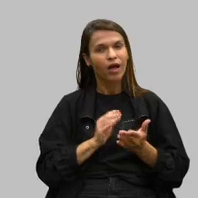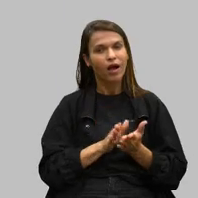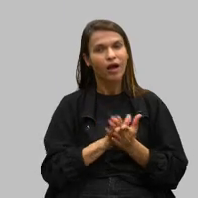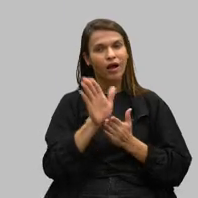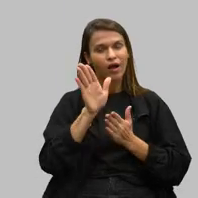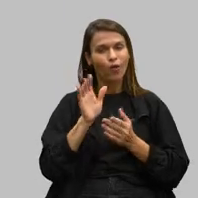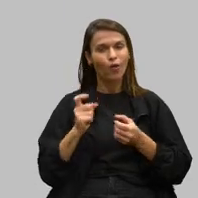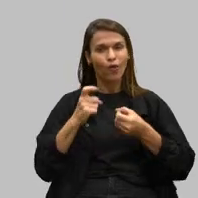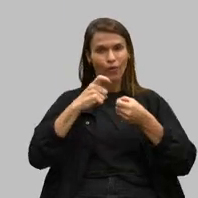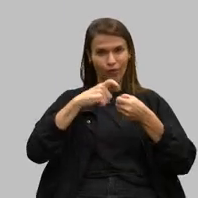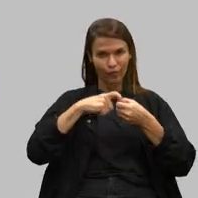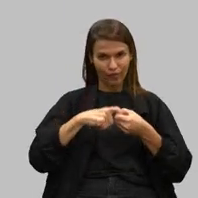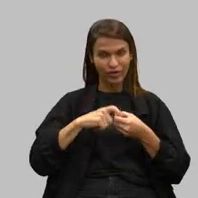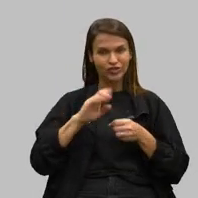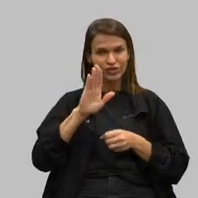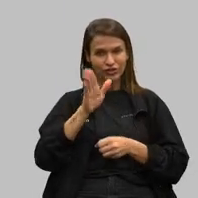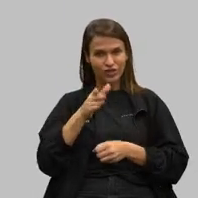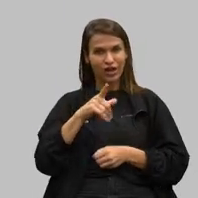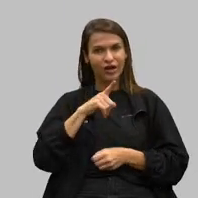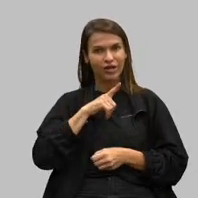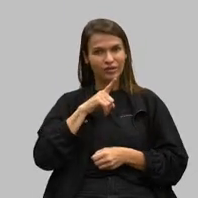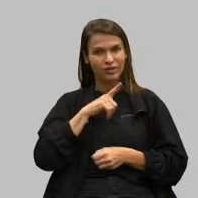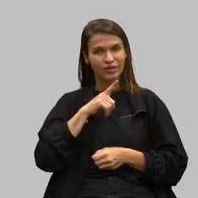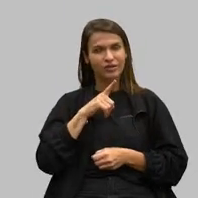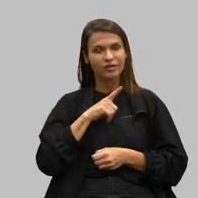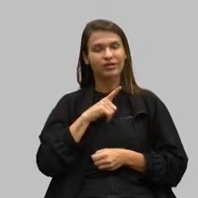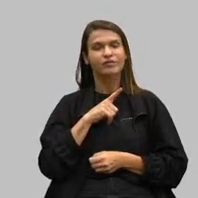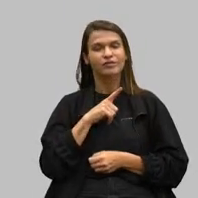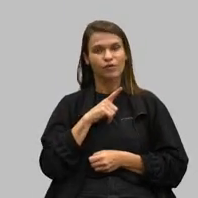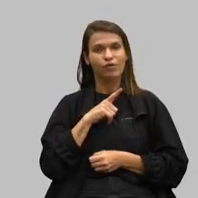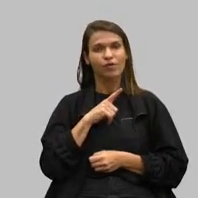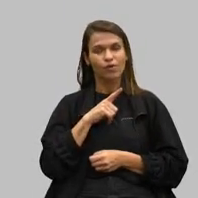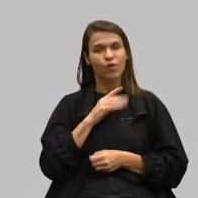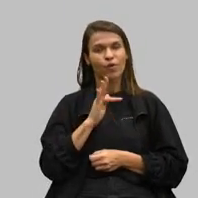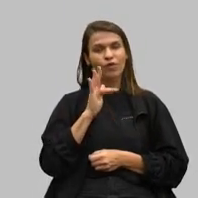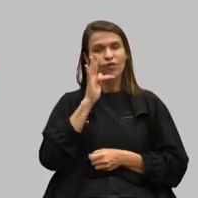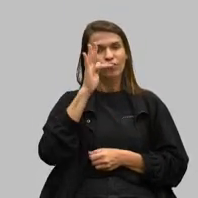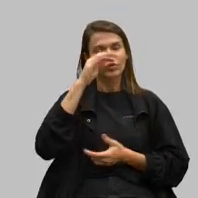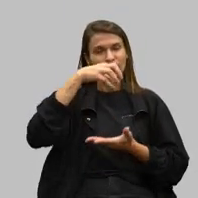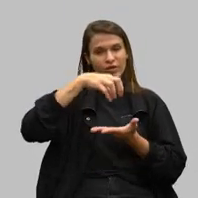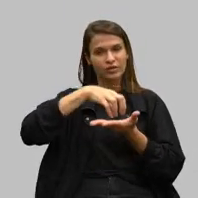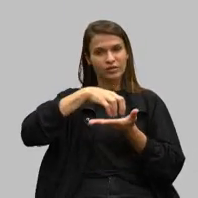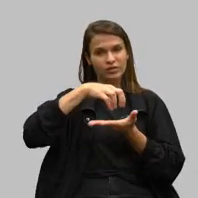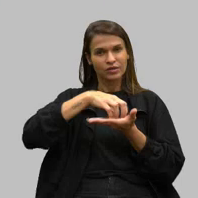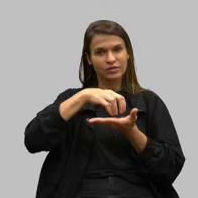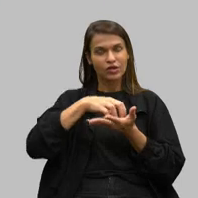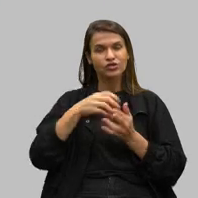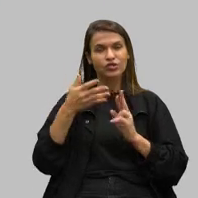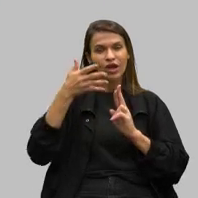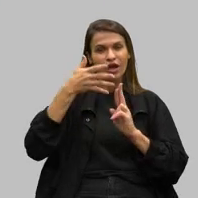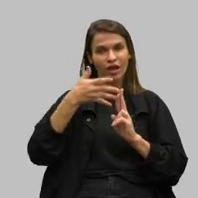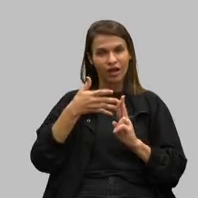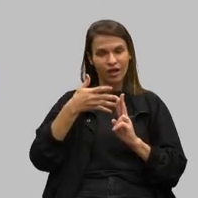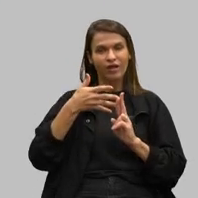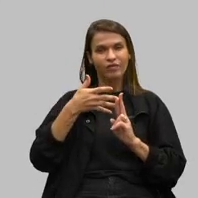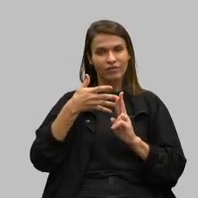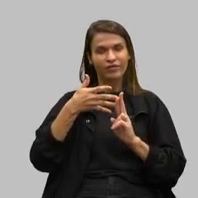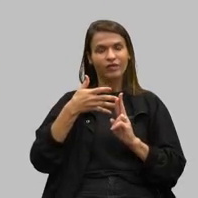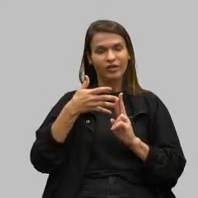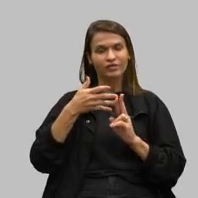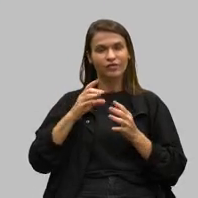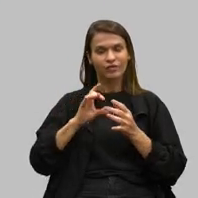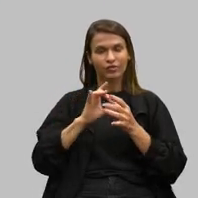convênio, para a gente já ter o BAR como nosso futuro centro de referência oncológica vinculada.